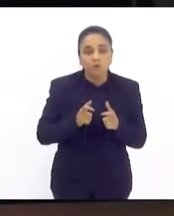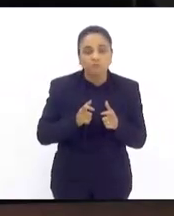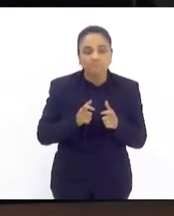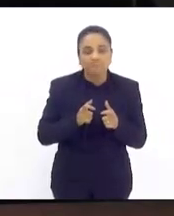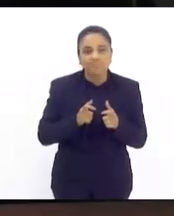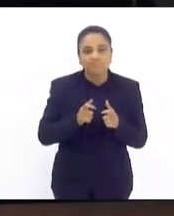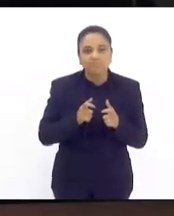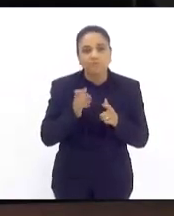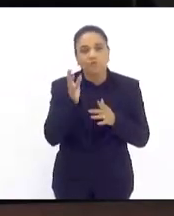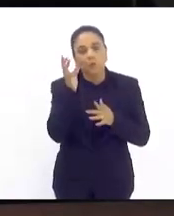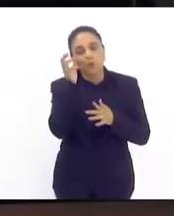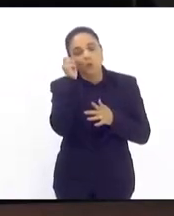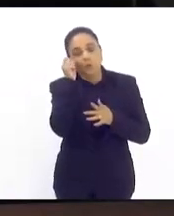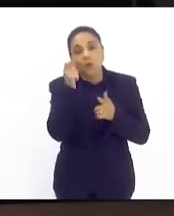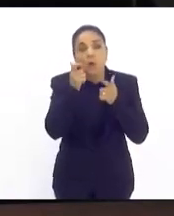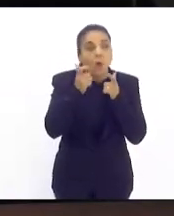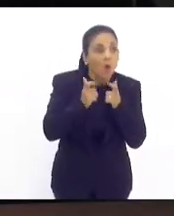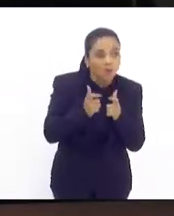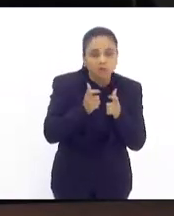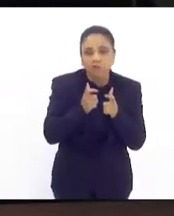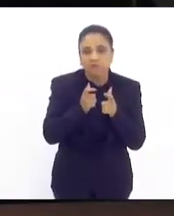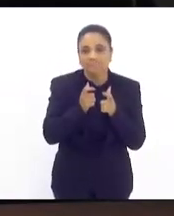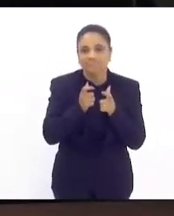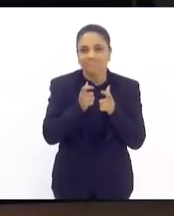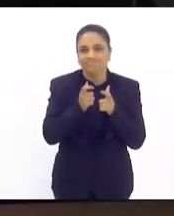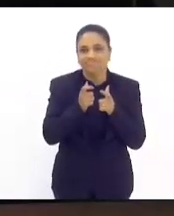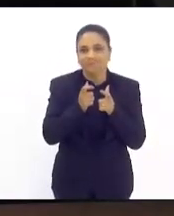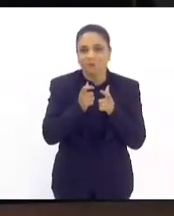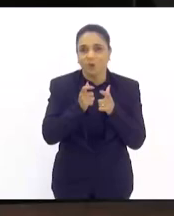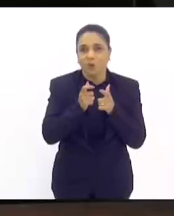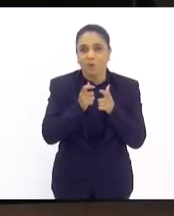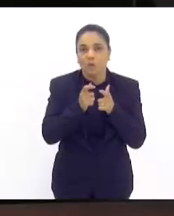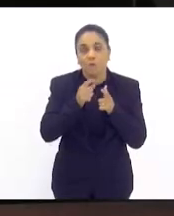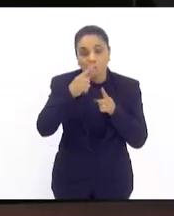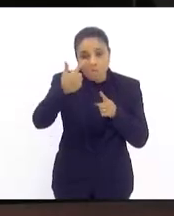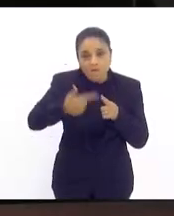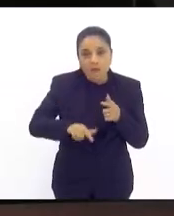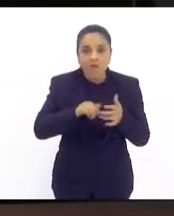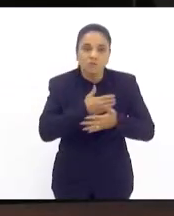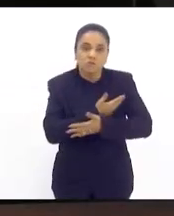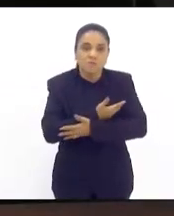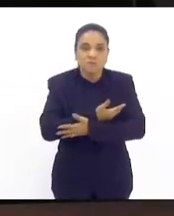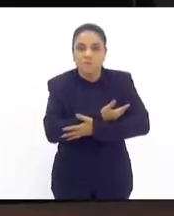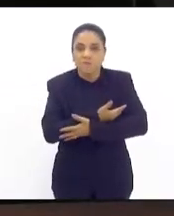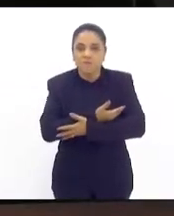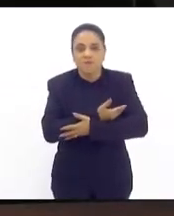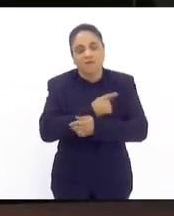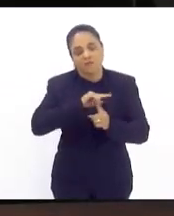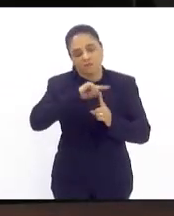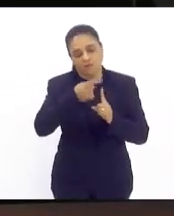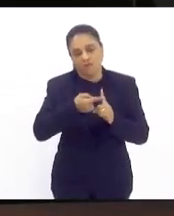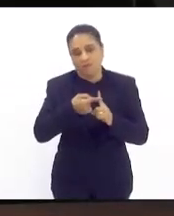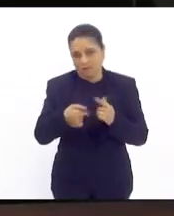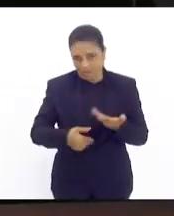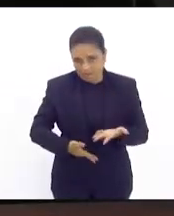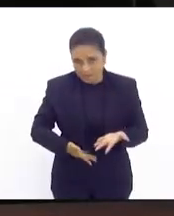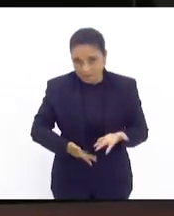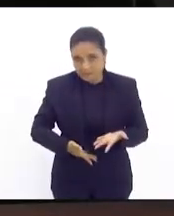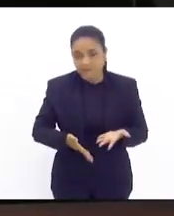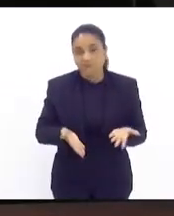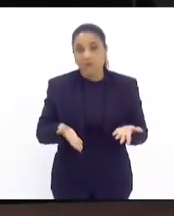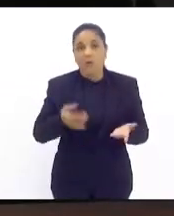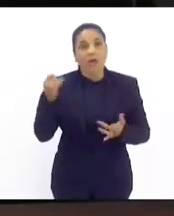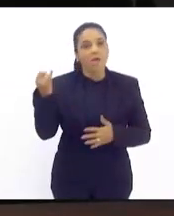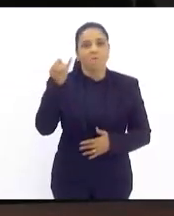para dormir inclinar a cabeça carregando uma nova vida um novo ser no ventre então é de suma